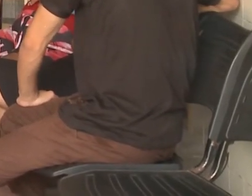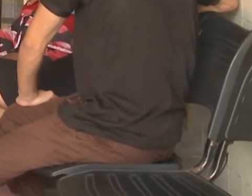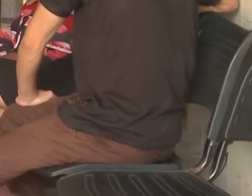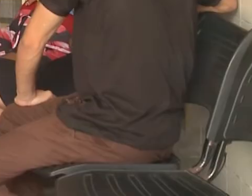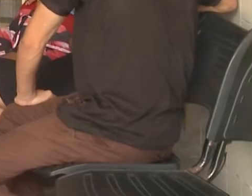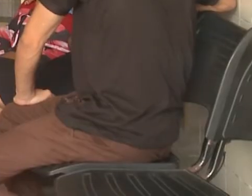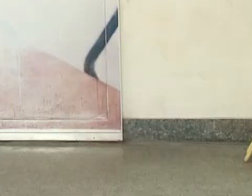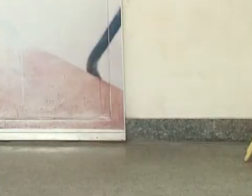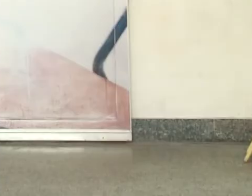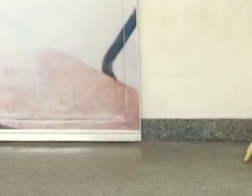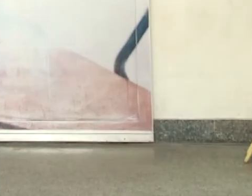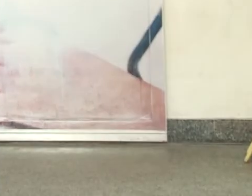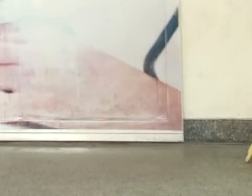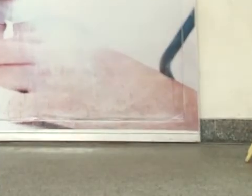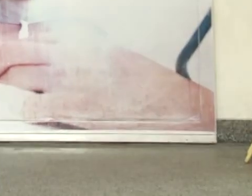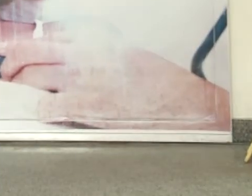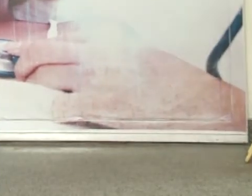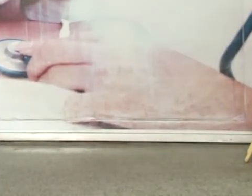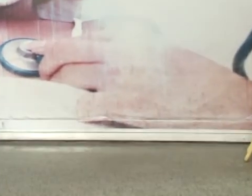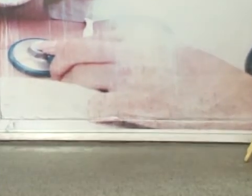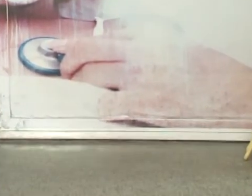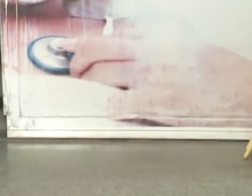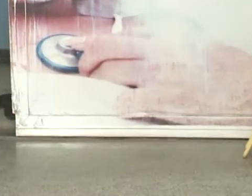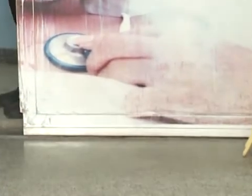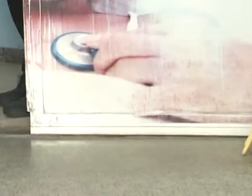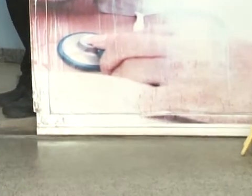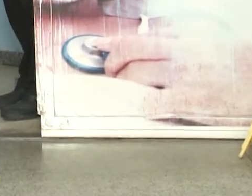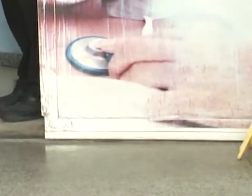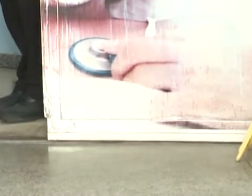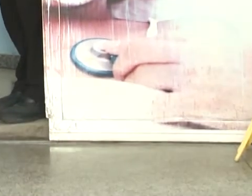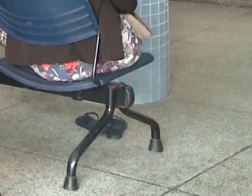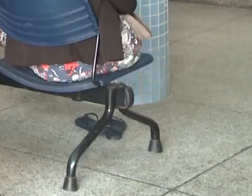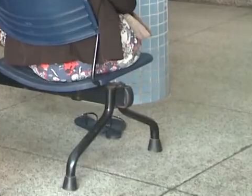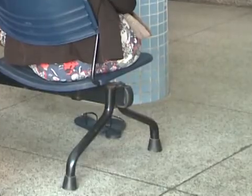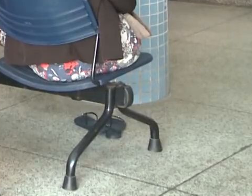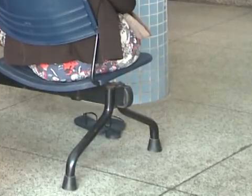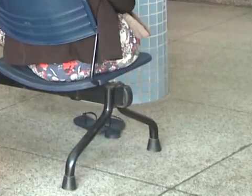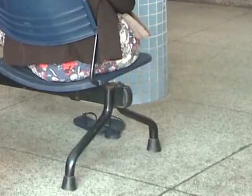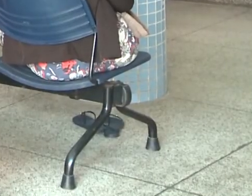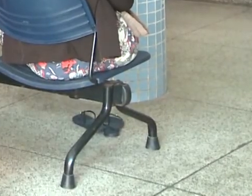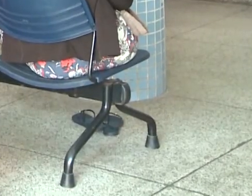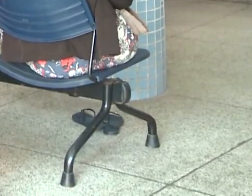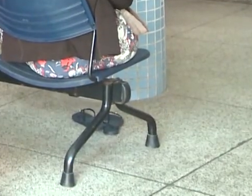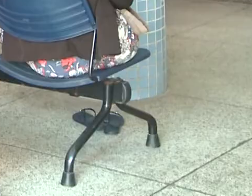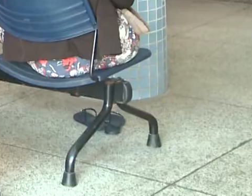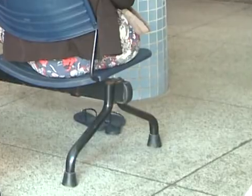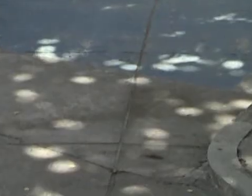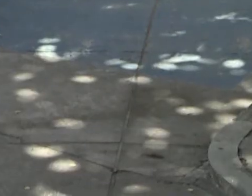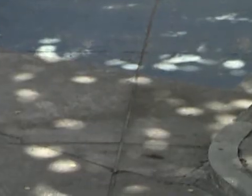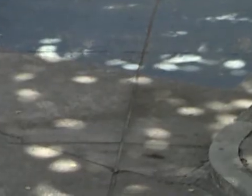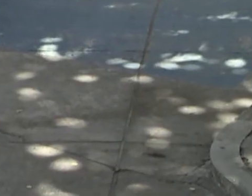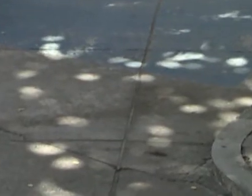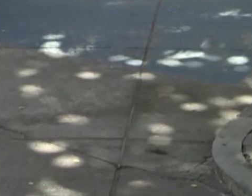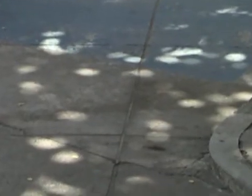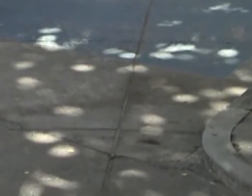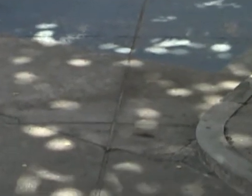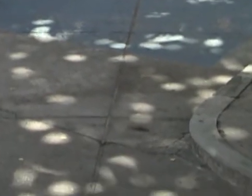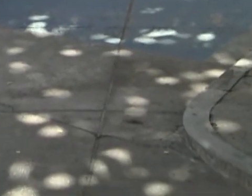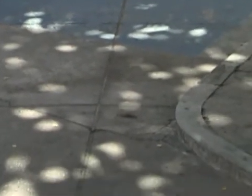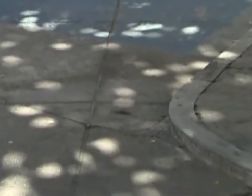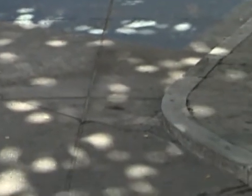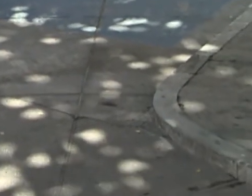com a Covid-19. Além disso, ele também iniciou o processo de desativação dos leitos na rede pública que